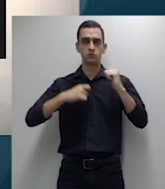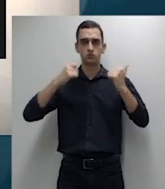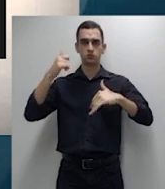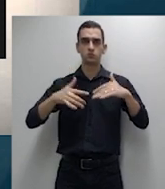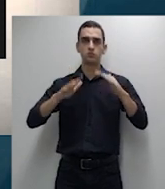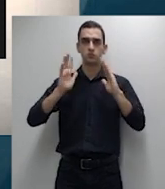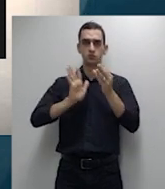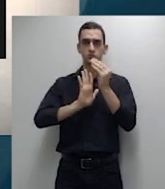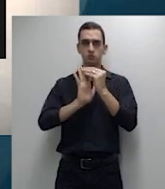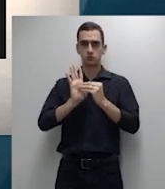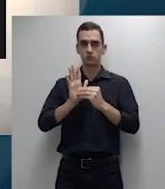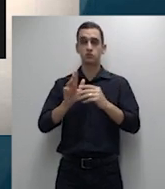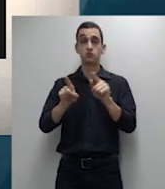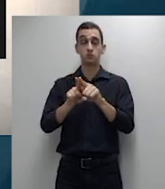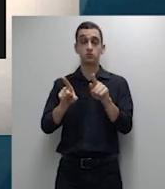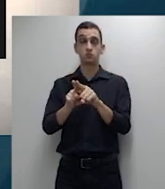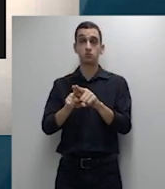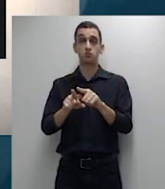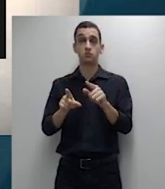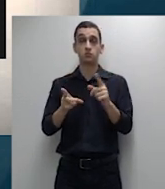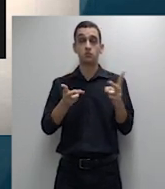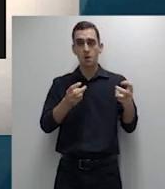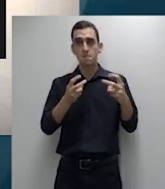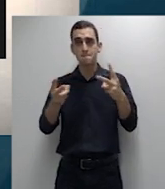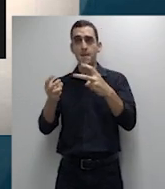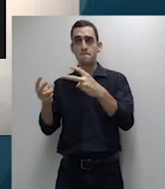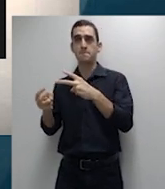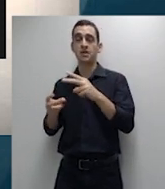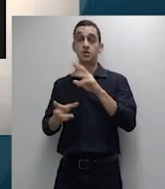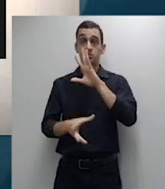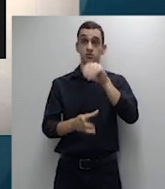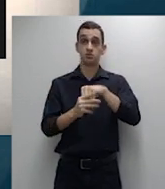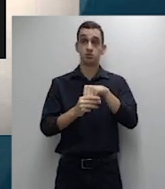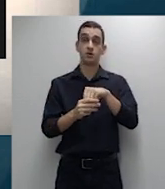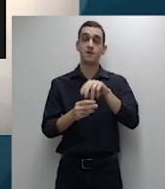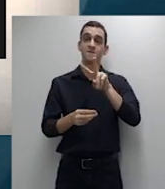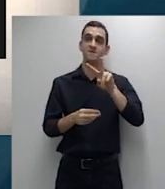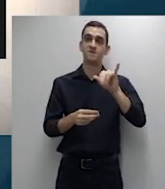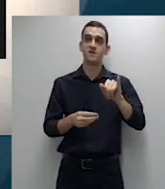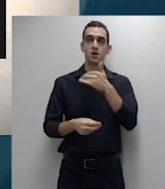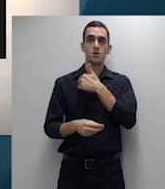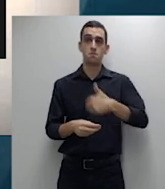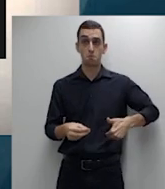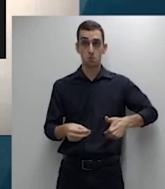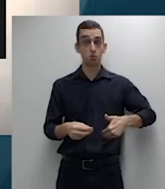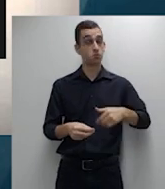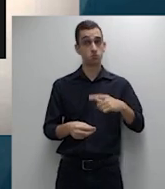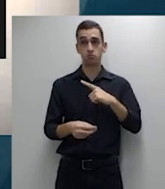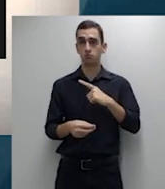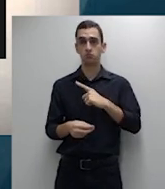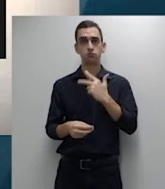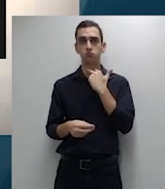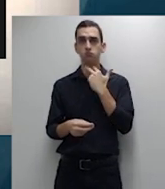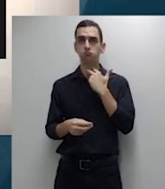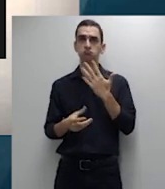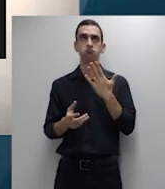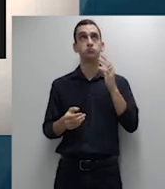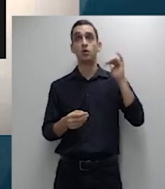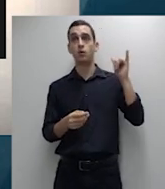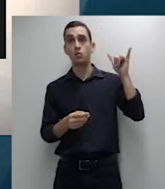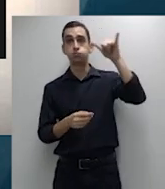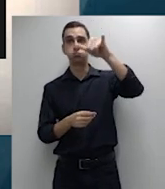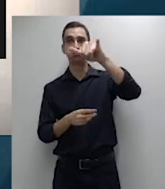os dentes da Federação não podem cobrar Retribuição pecuniária pela utilização de vias públicas inclusive solo subsolo e espaço aéreo